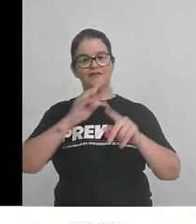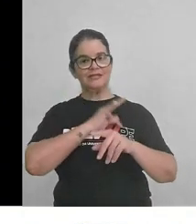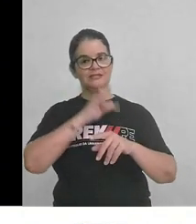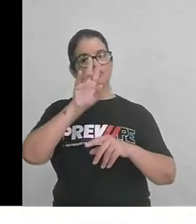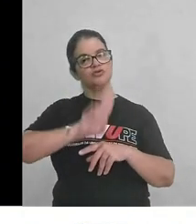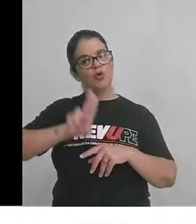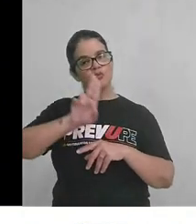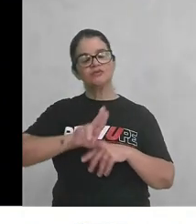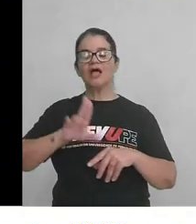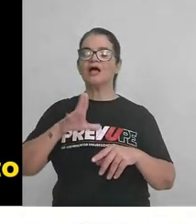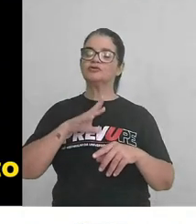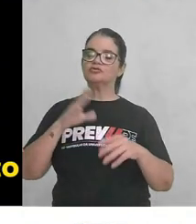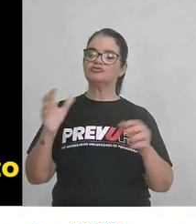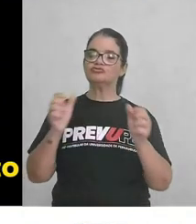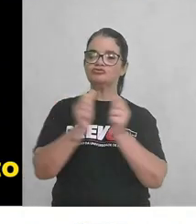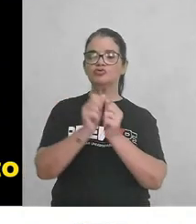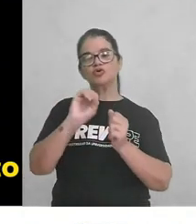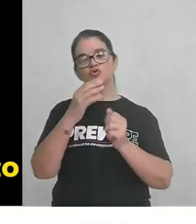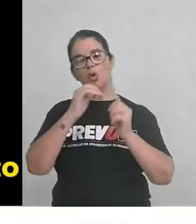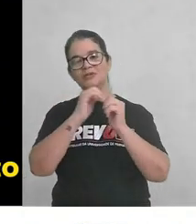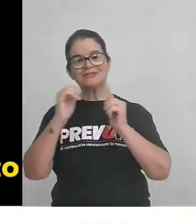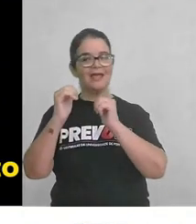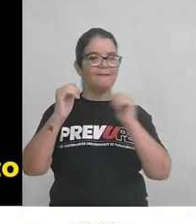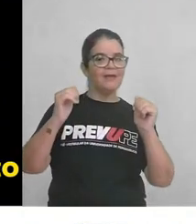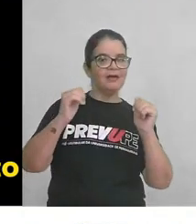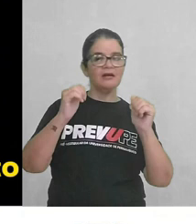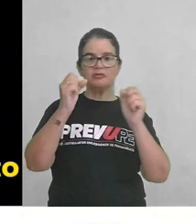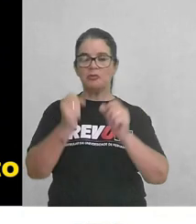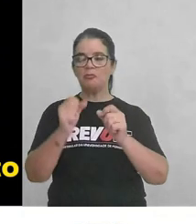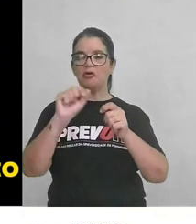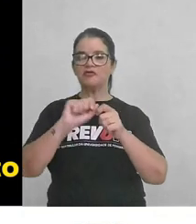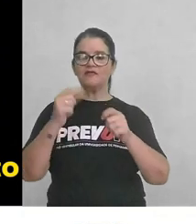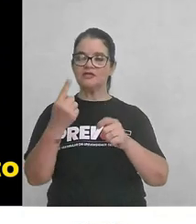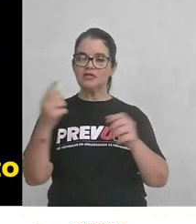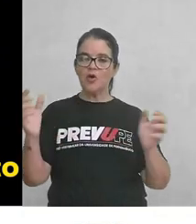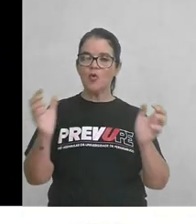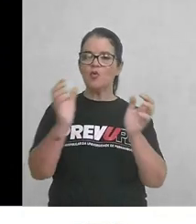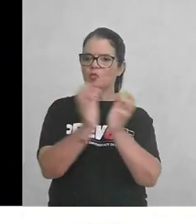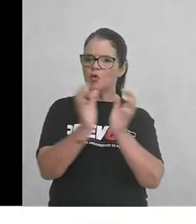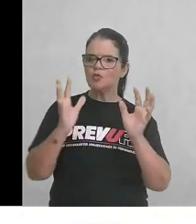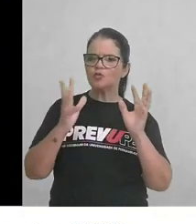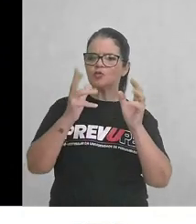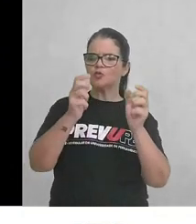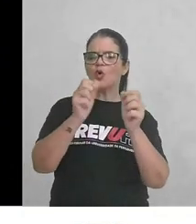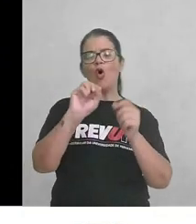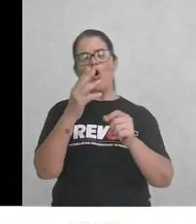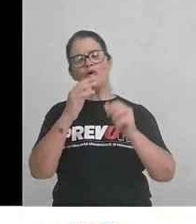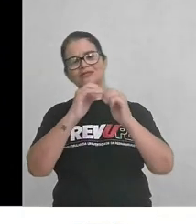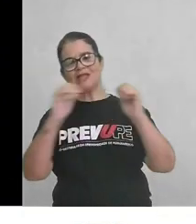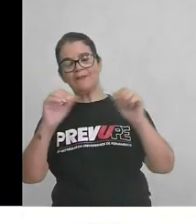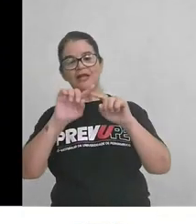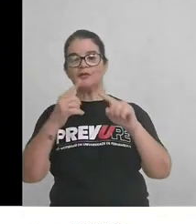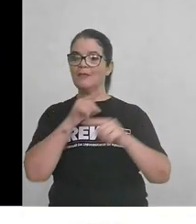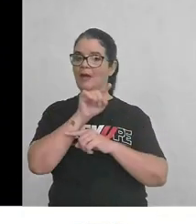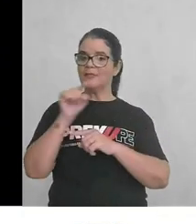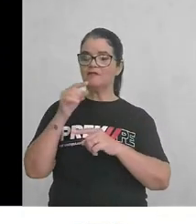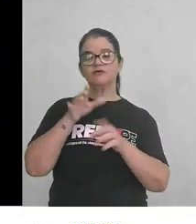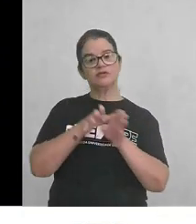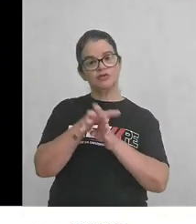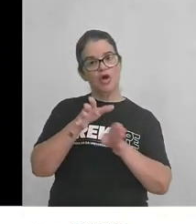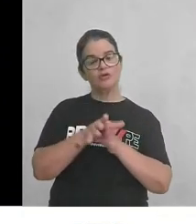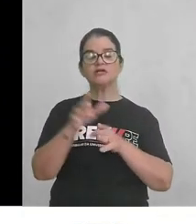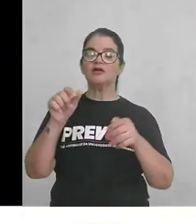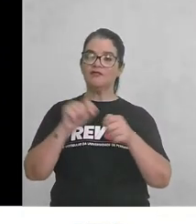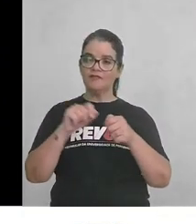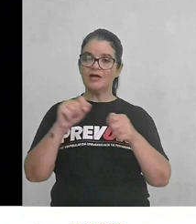conjunto ou pode fazer separado. Mas para vocês, eu aconselho vocês fazerem um conjunto, tá? Vai lendo, vai sublinhando, vai